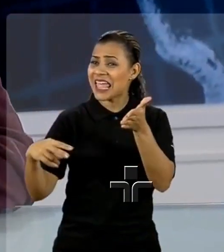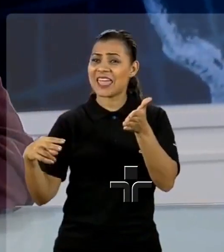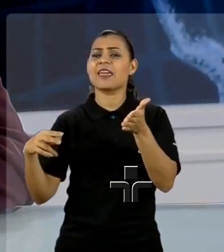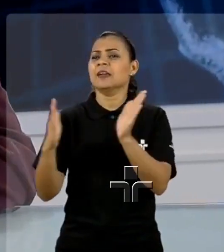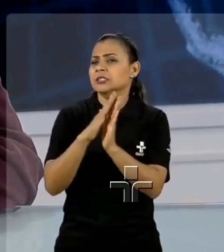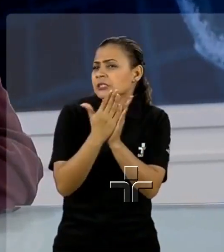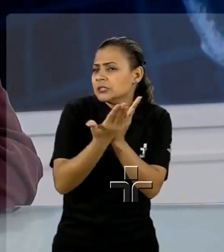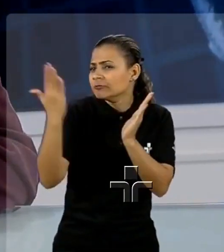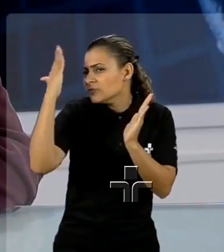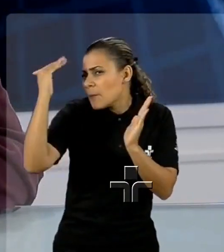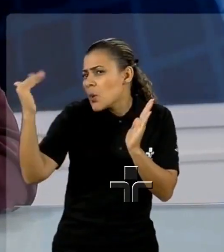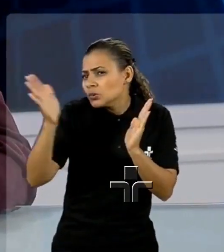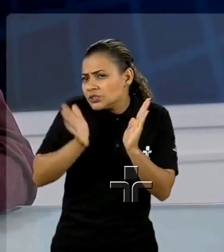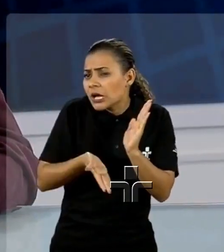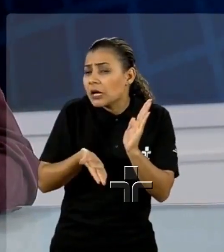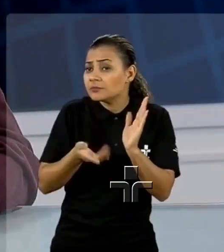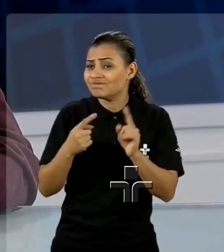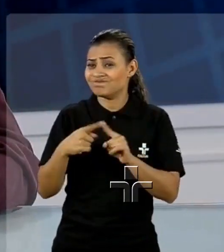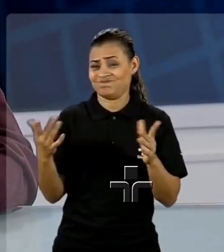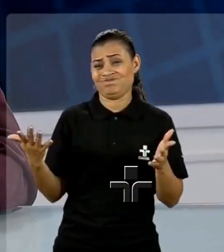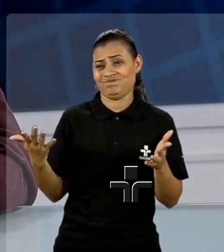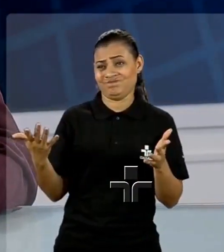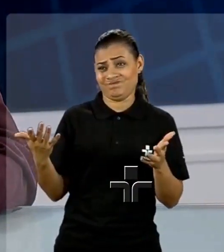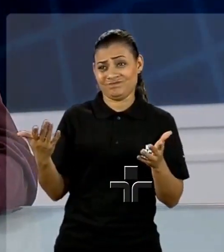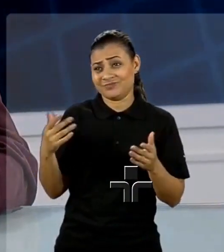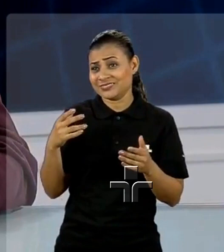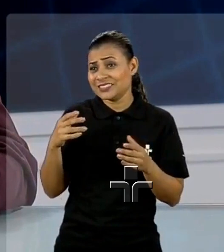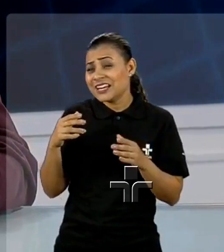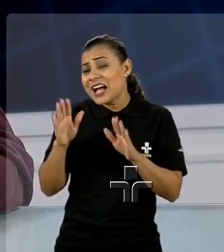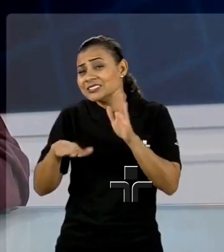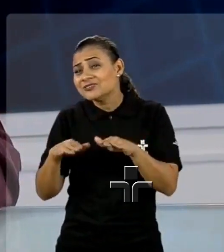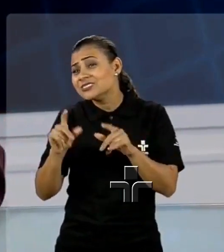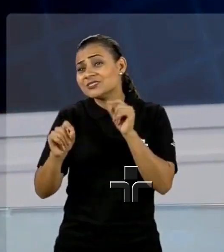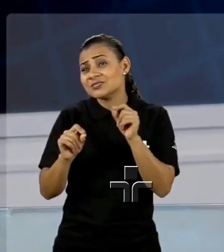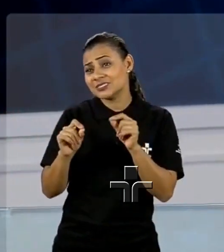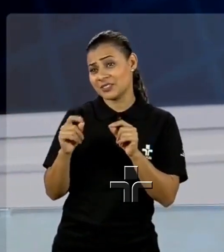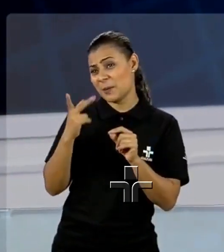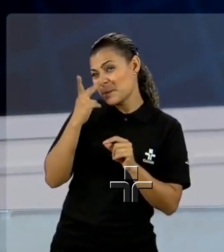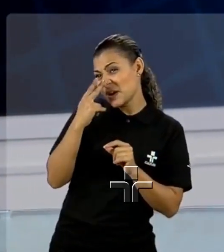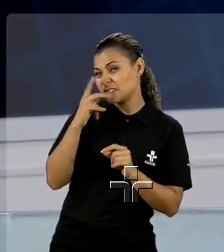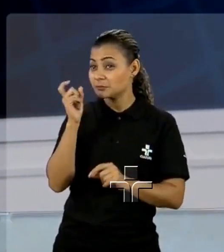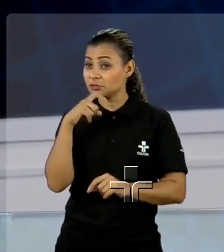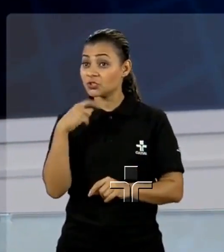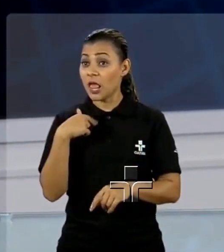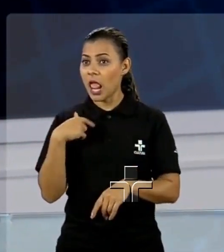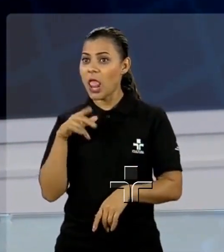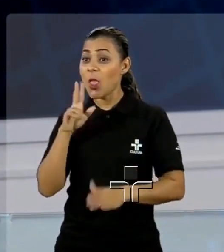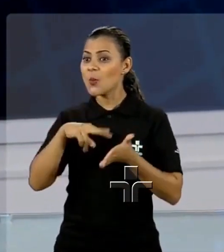tal, e eles se batem com o fato de que alguns pais acabam meio que mentindo, dizendo que leu quando não